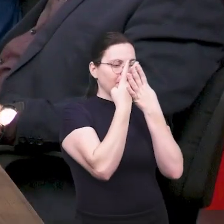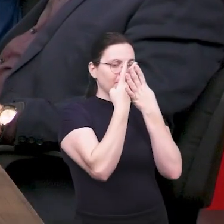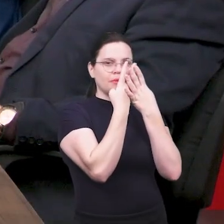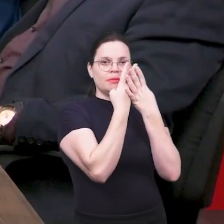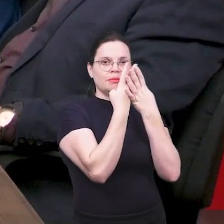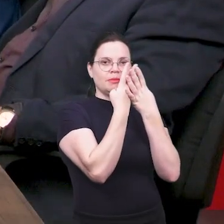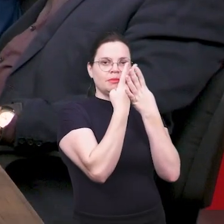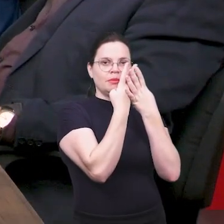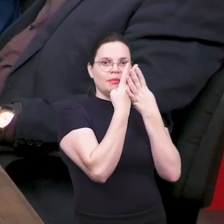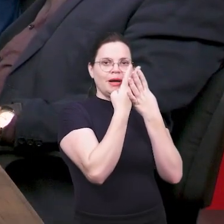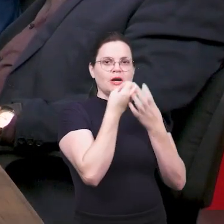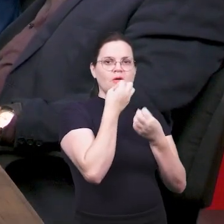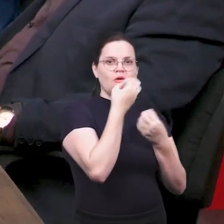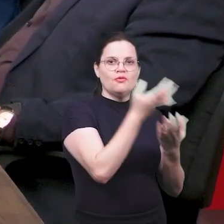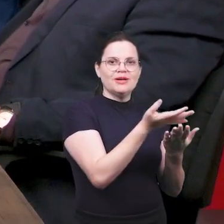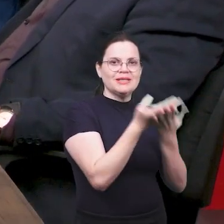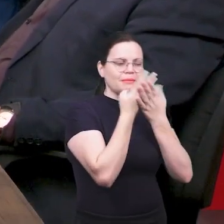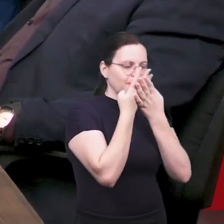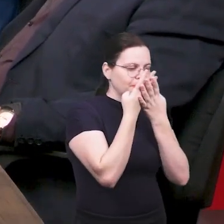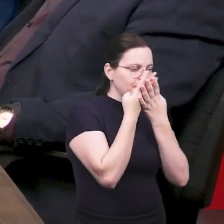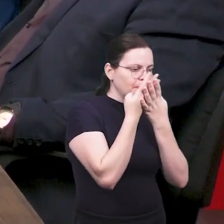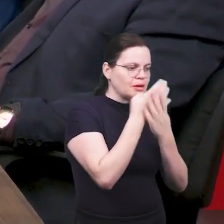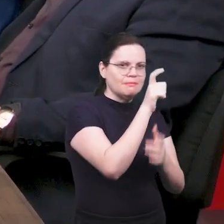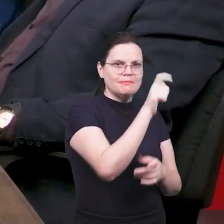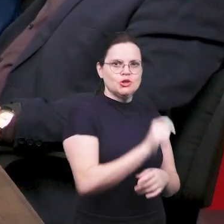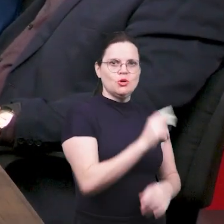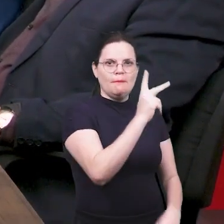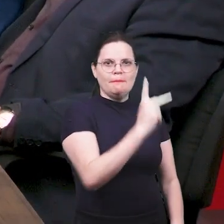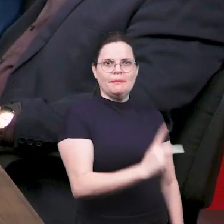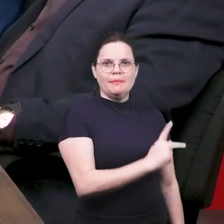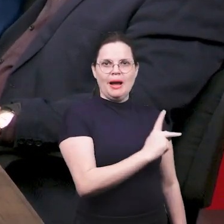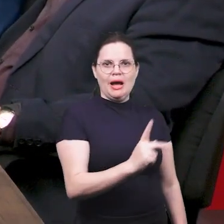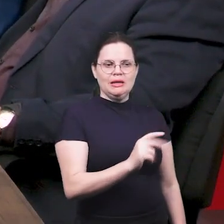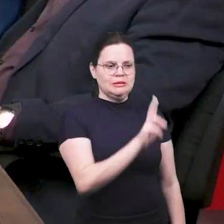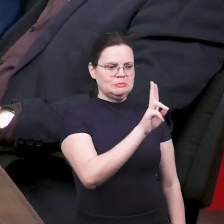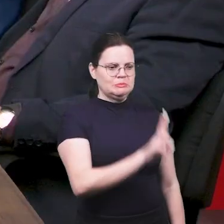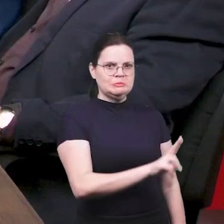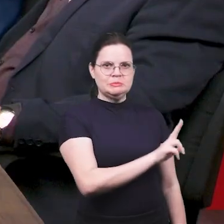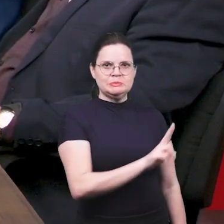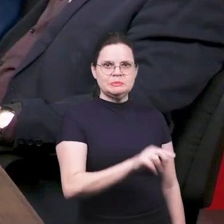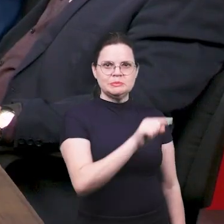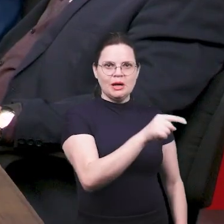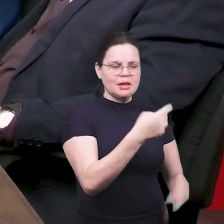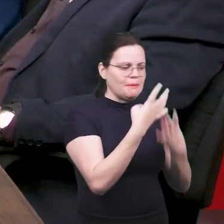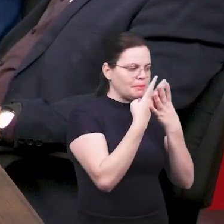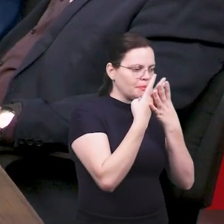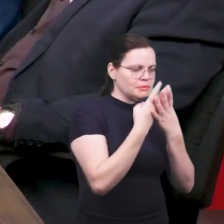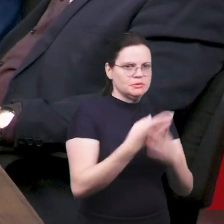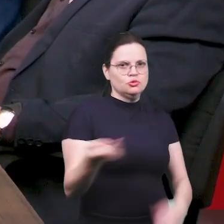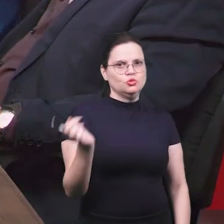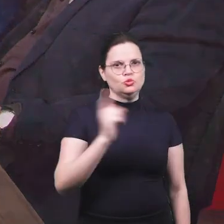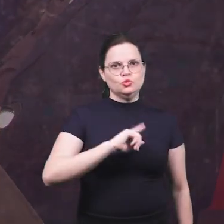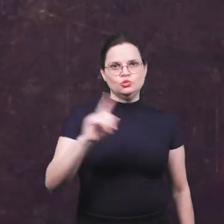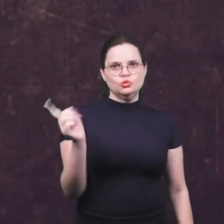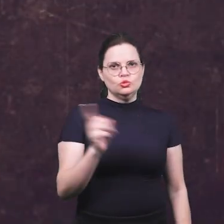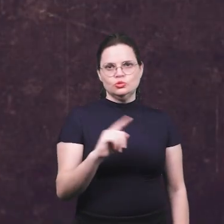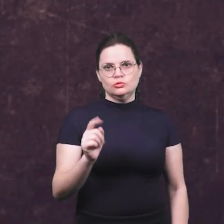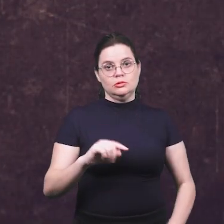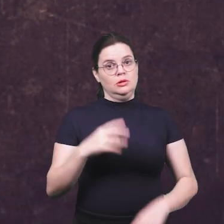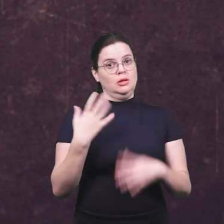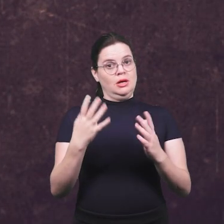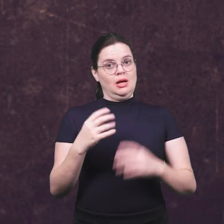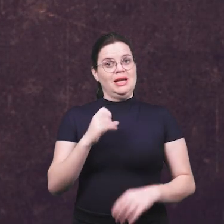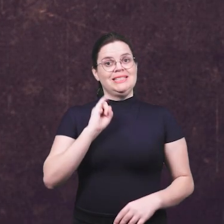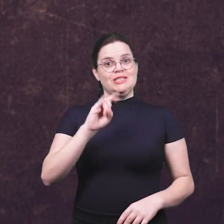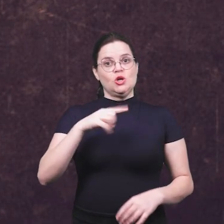auricular. Isso não existe. É confissão de pecados, né? Vamos falar de confissão de pecado, que João 1:9 diz assim, 1 João 9, se confessar os